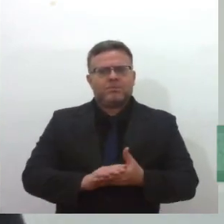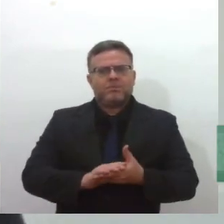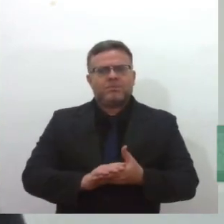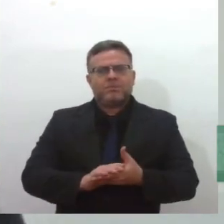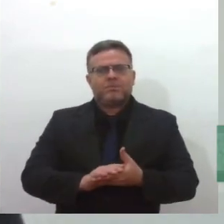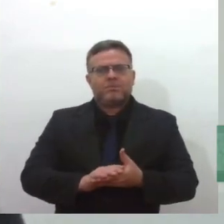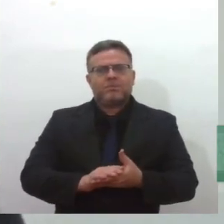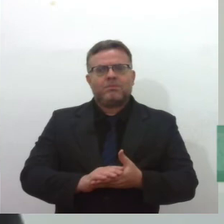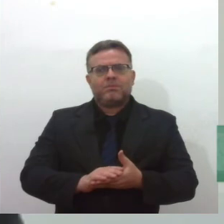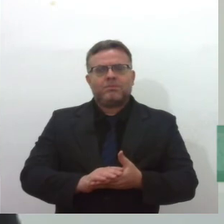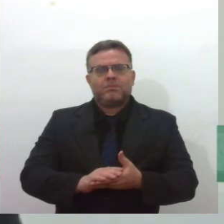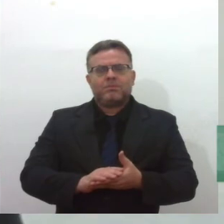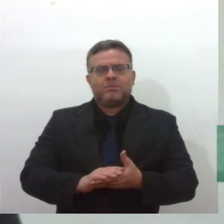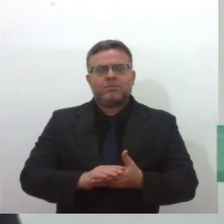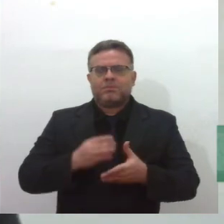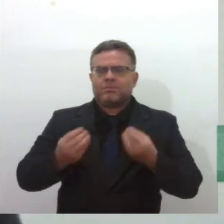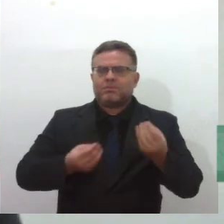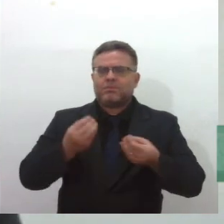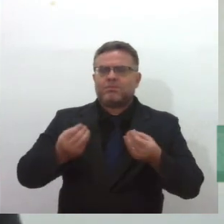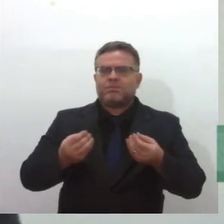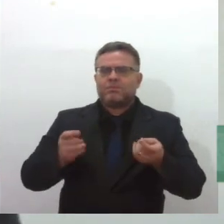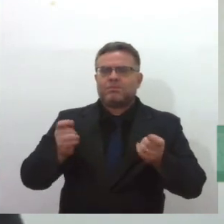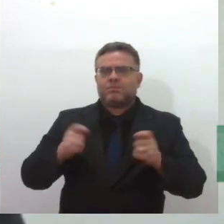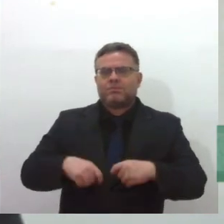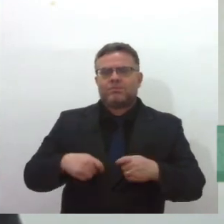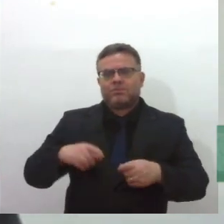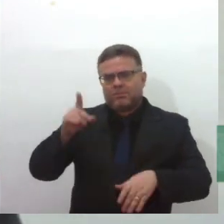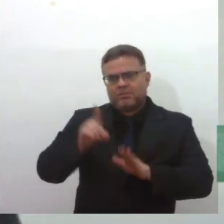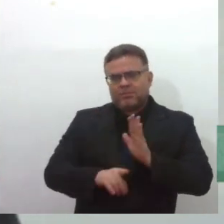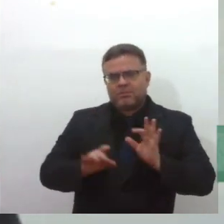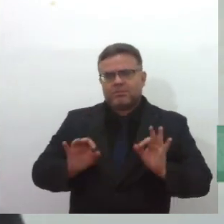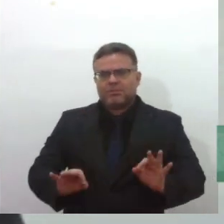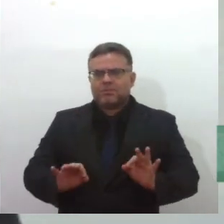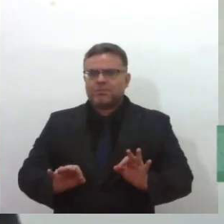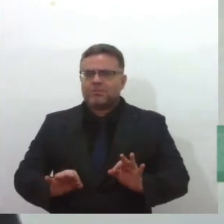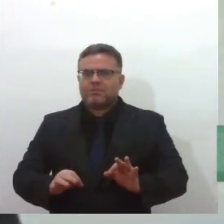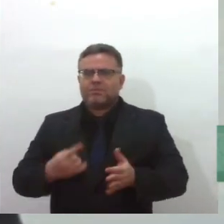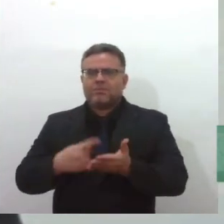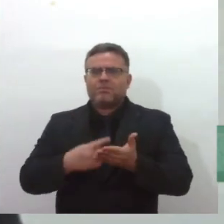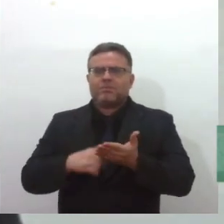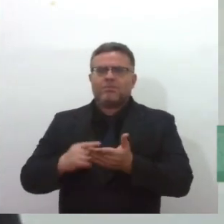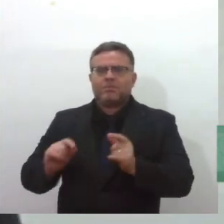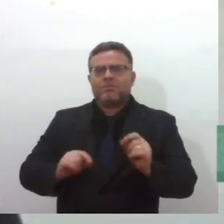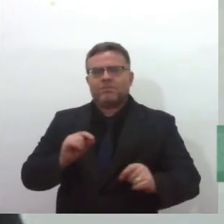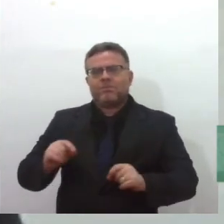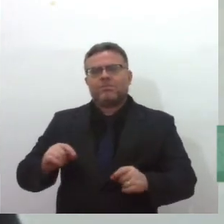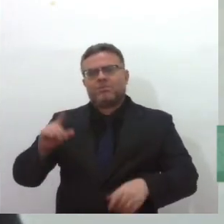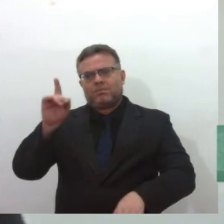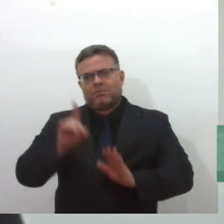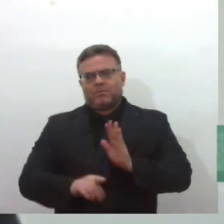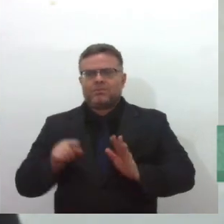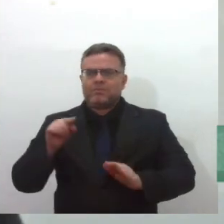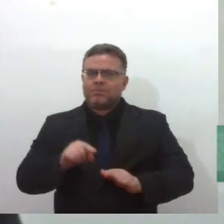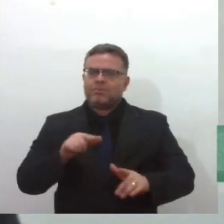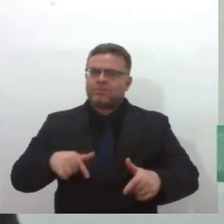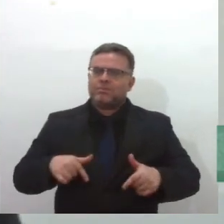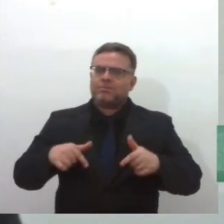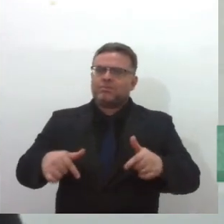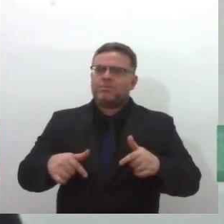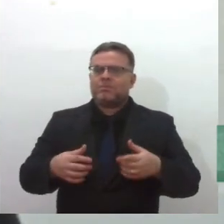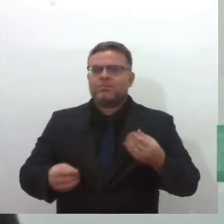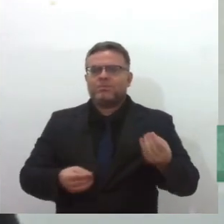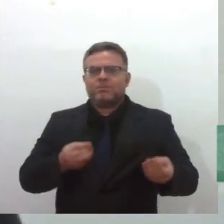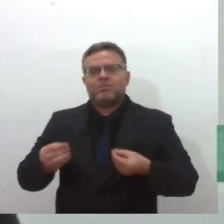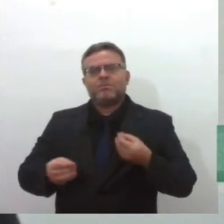caráter pedagógico de nossa função como operador do direito para informar as pessoas sobre seus direitos e os desafios da vida e